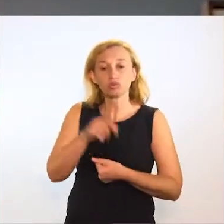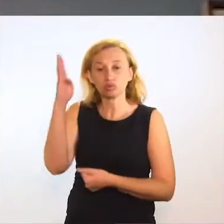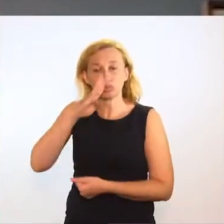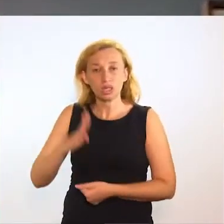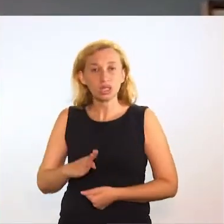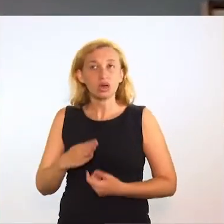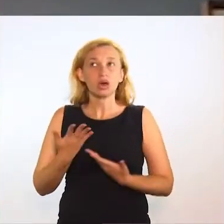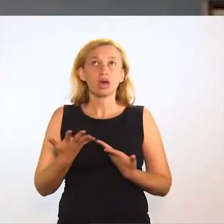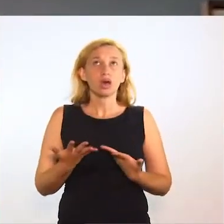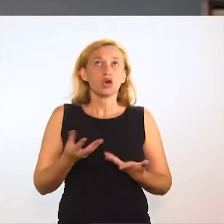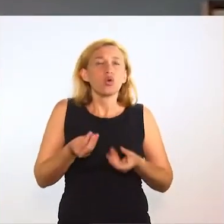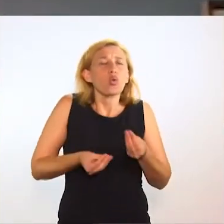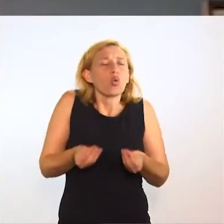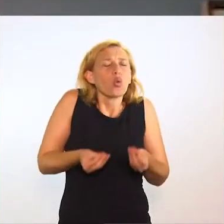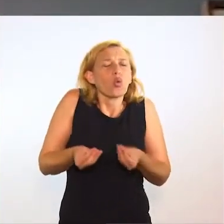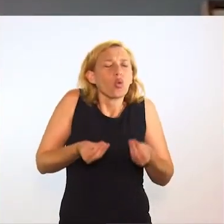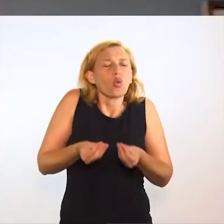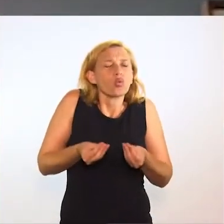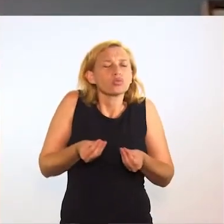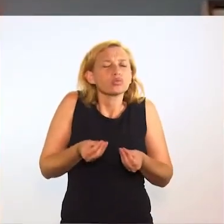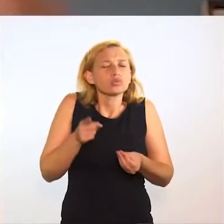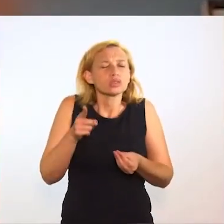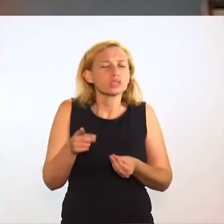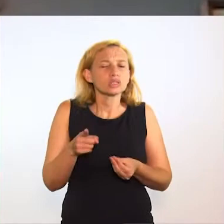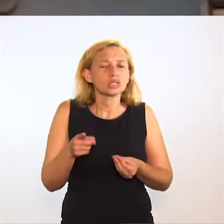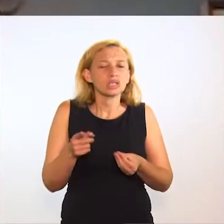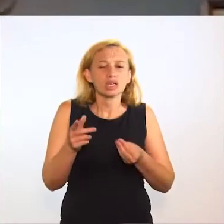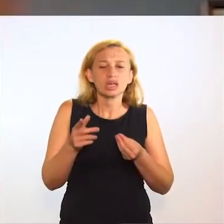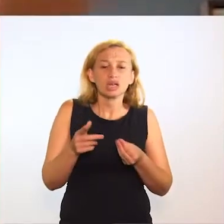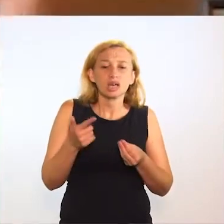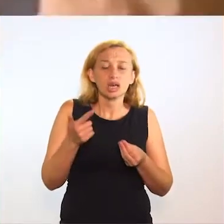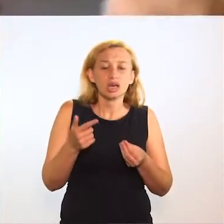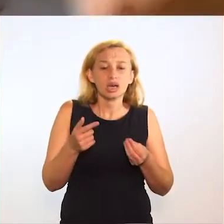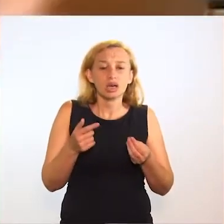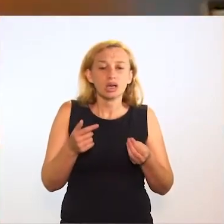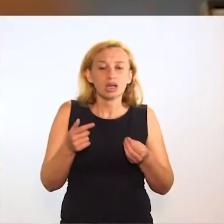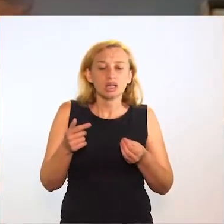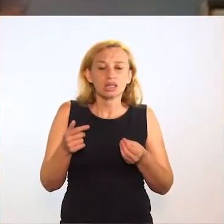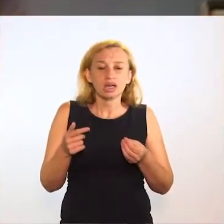com o mundo, com o Brasil? Como é que você tem percebido e